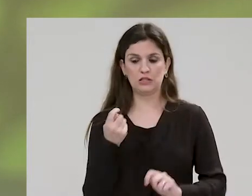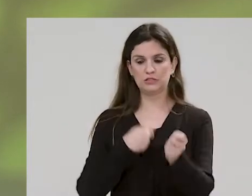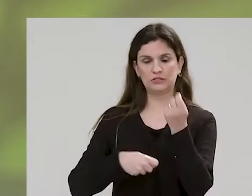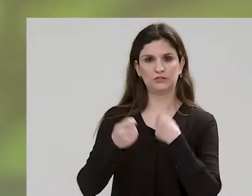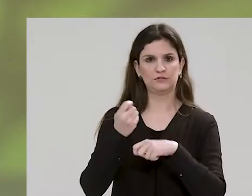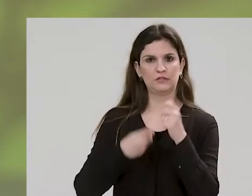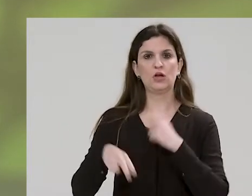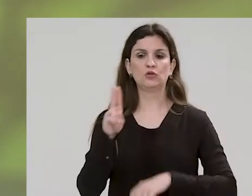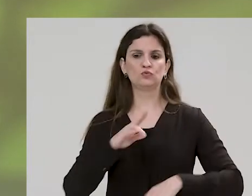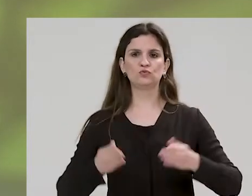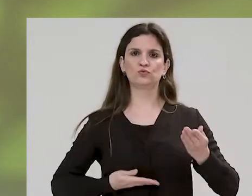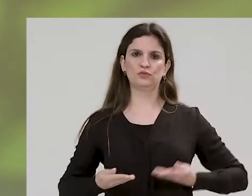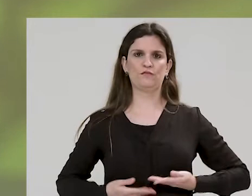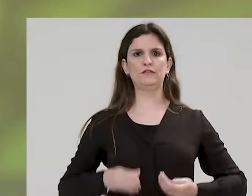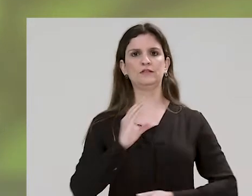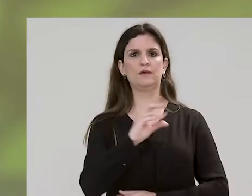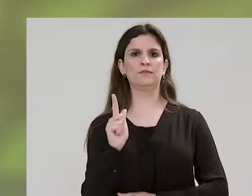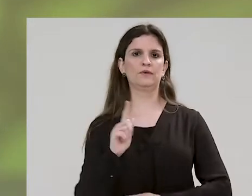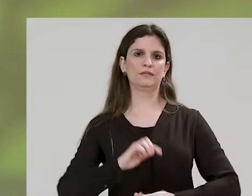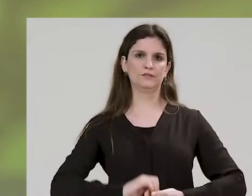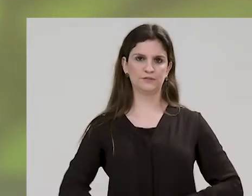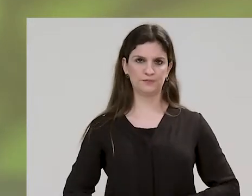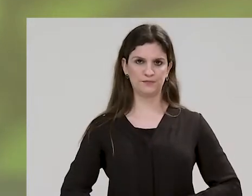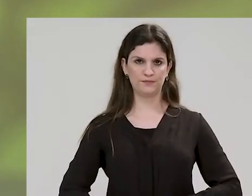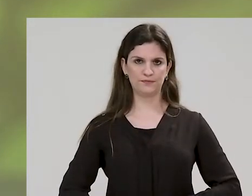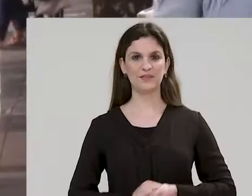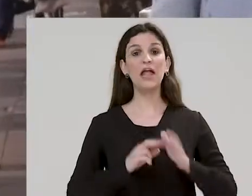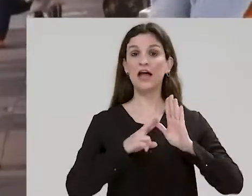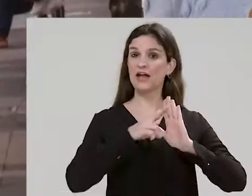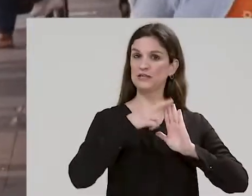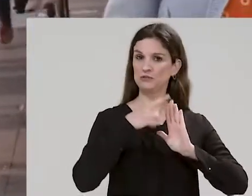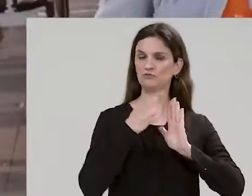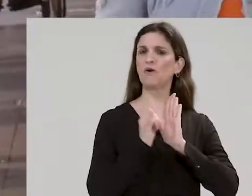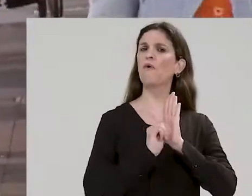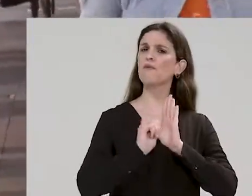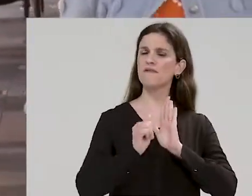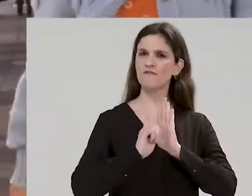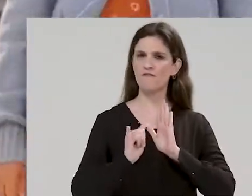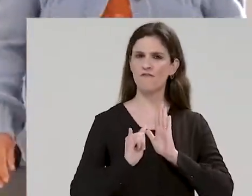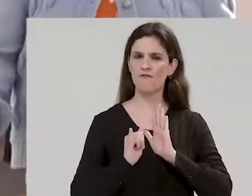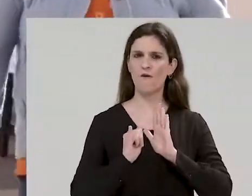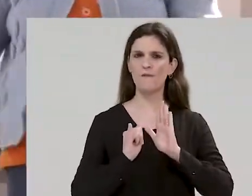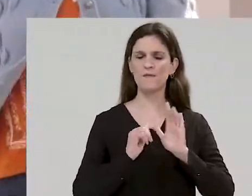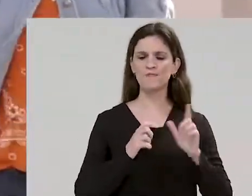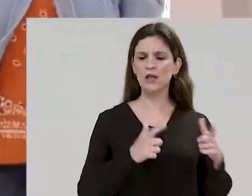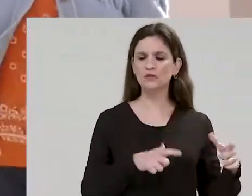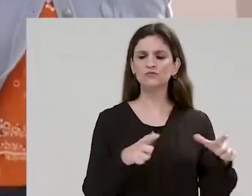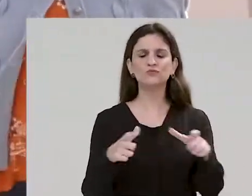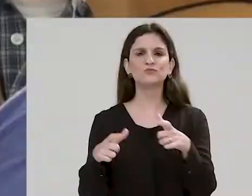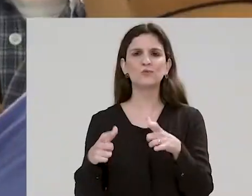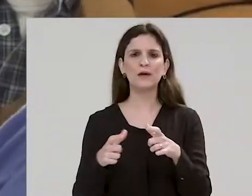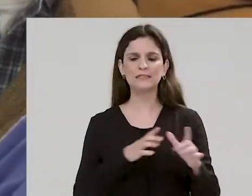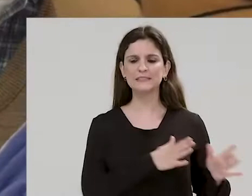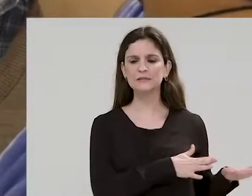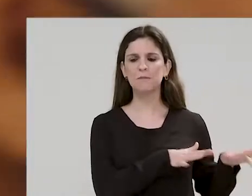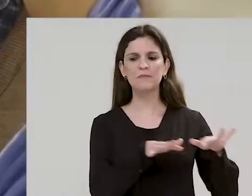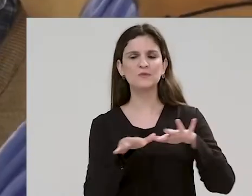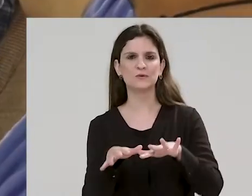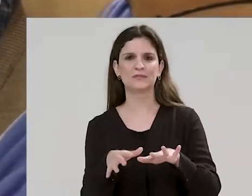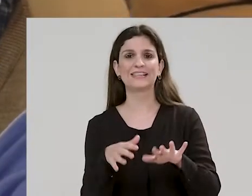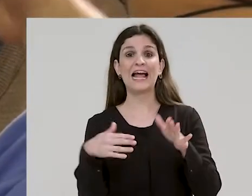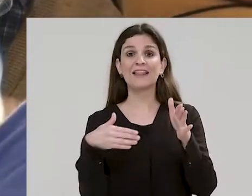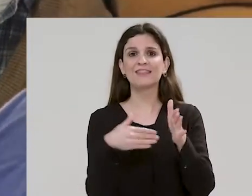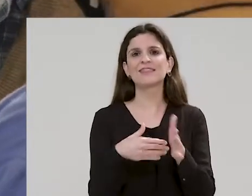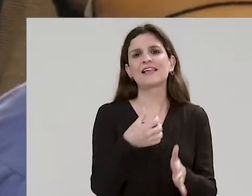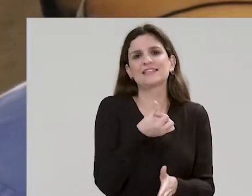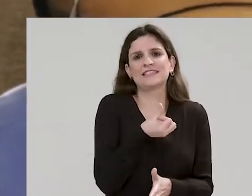atividades econômicas e prestação de serviços em Campo Grande. A medida alterou a capacidade de atendimento dos locais, permitindo